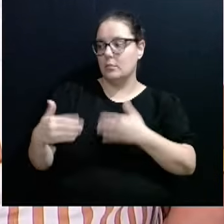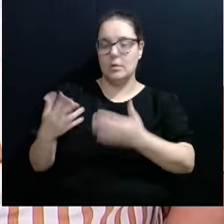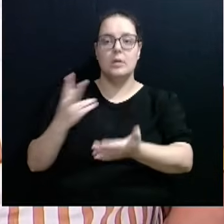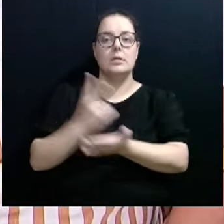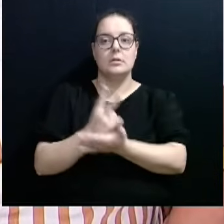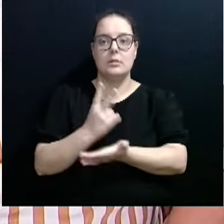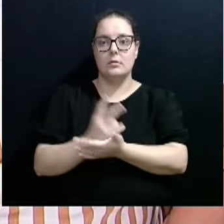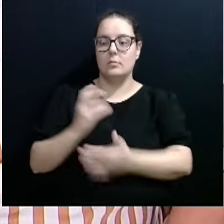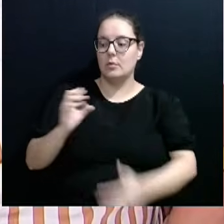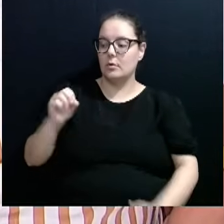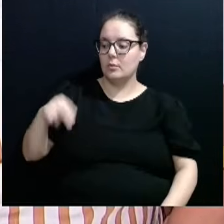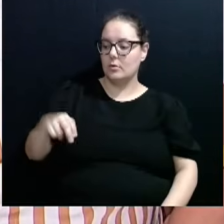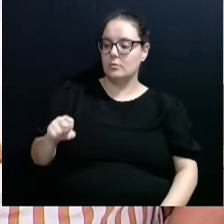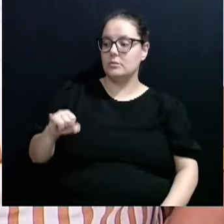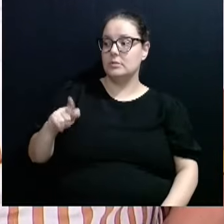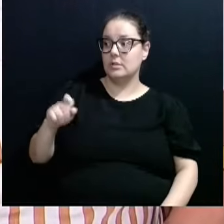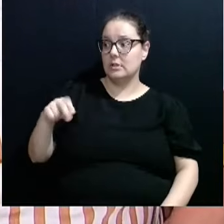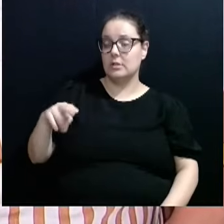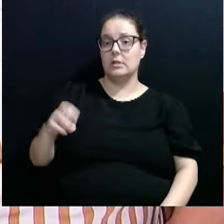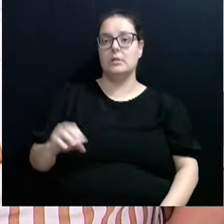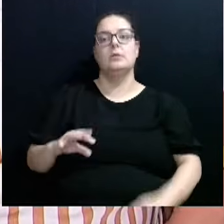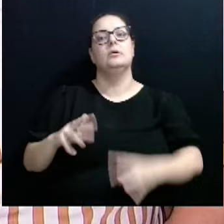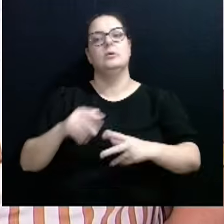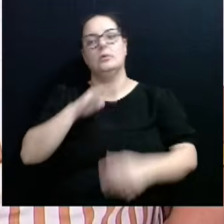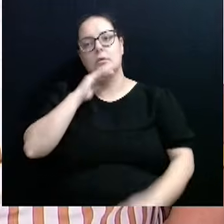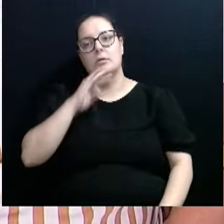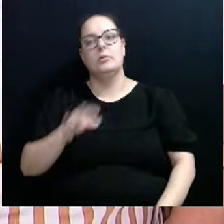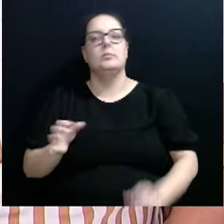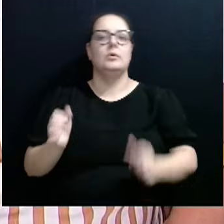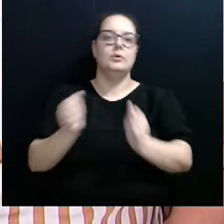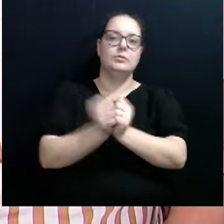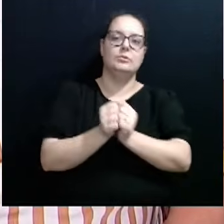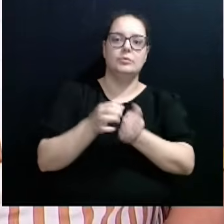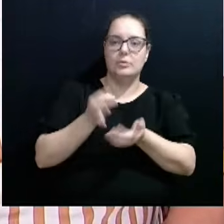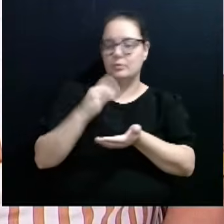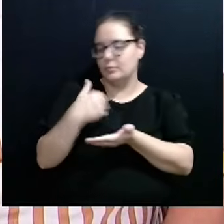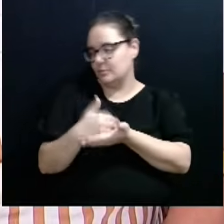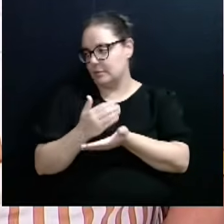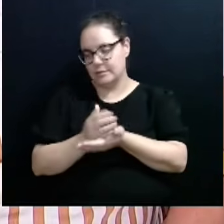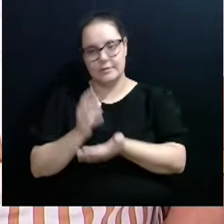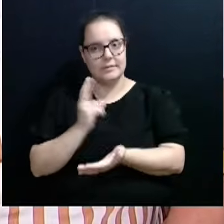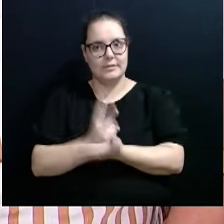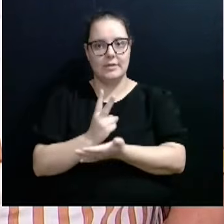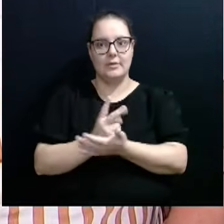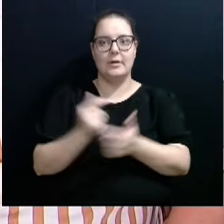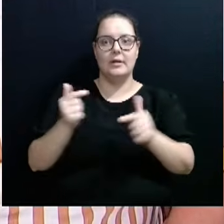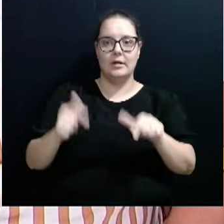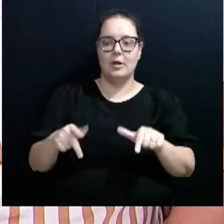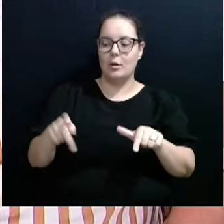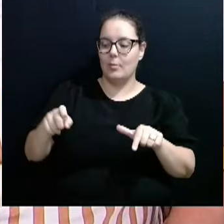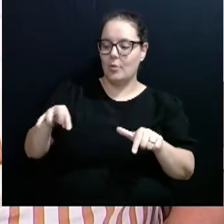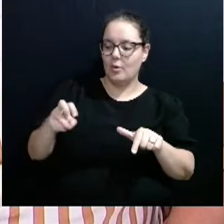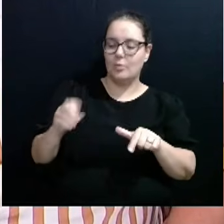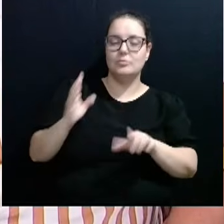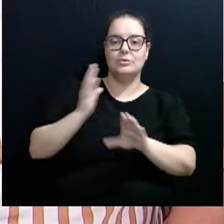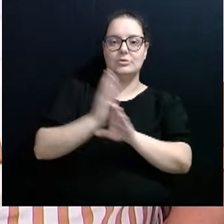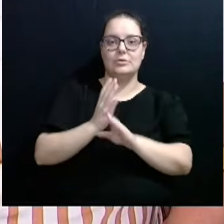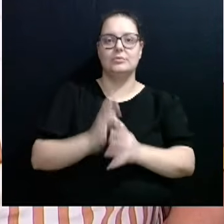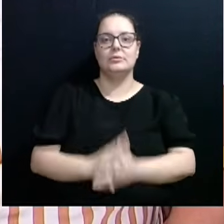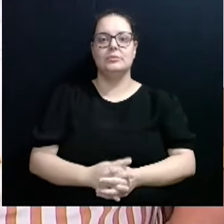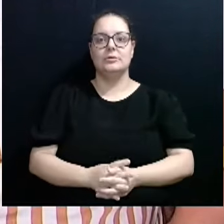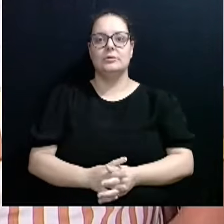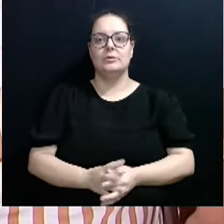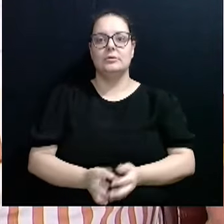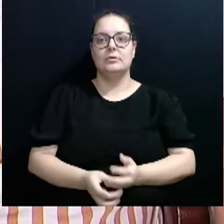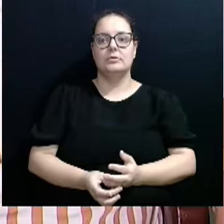sempre a gente se reunia aqui toda tarde, tomar um café, um bolo, sempre foi. Aqui virou ponto de encontro. E então, aí